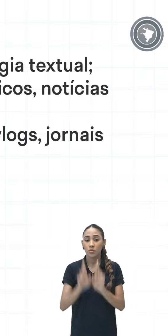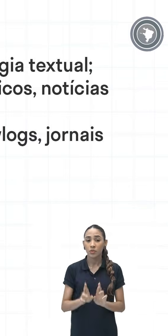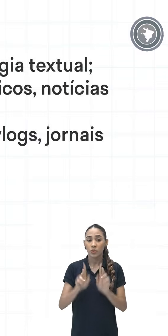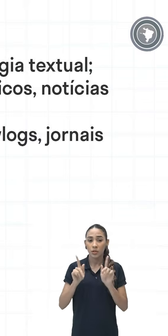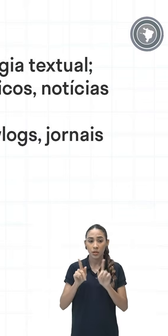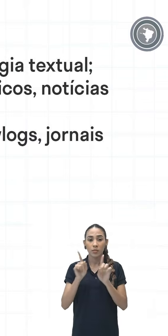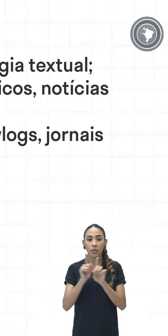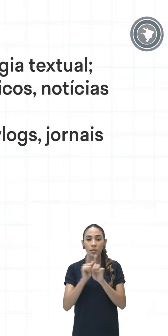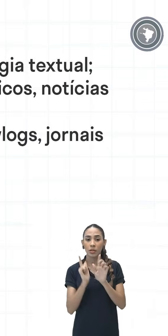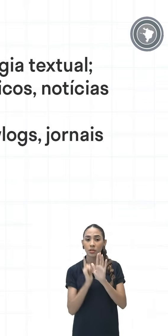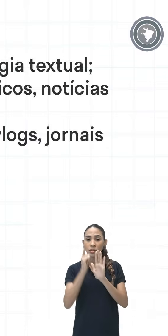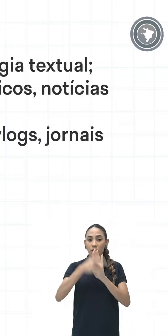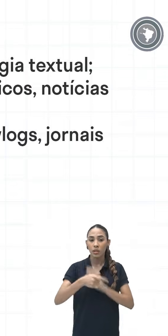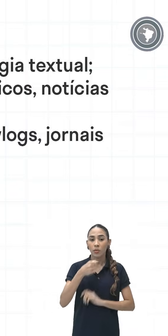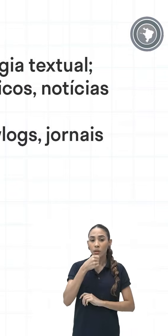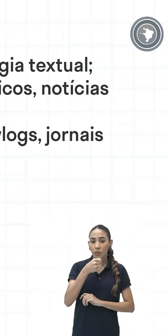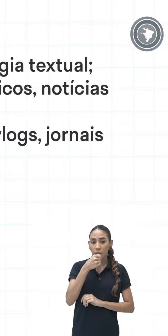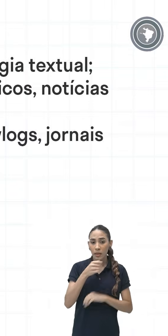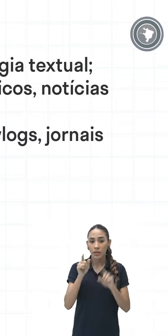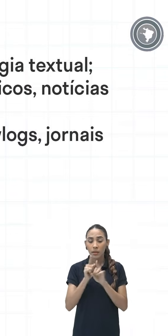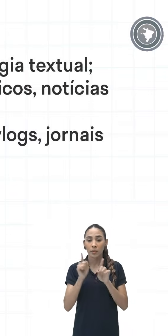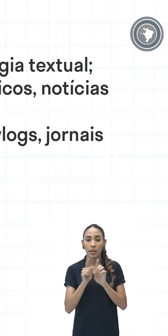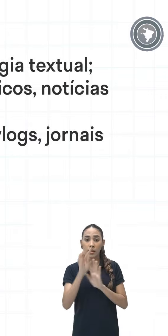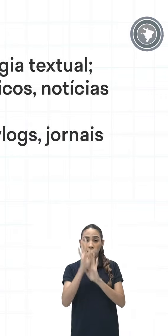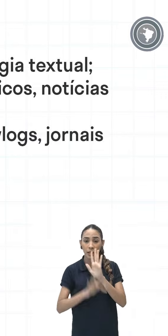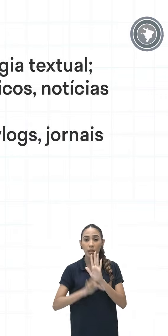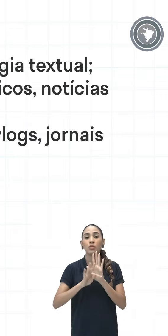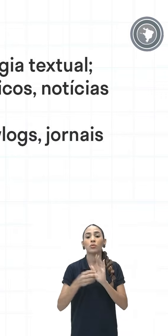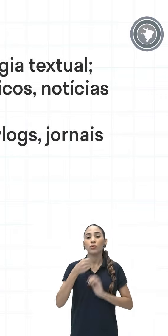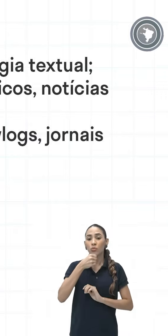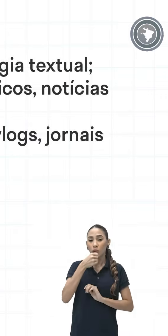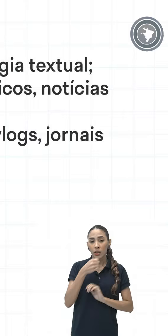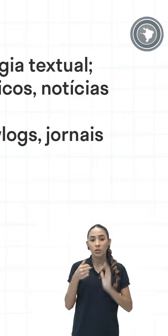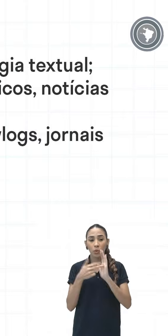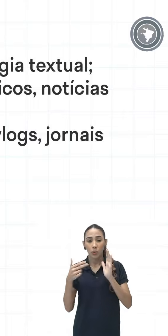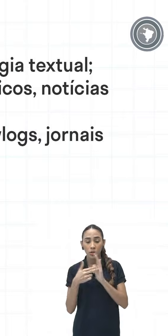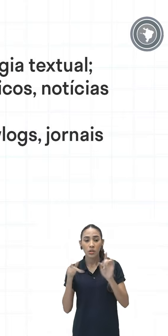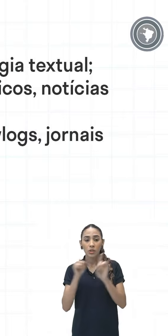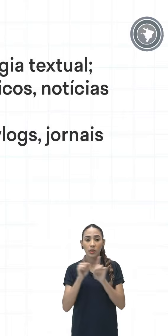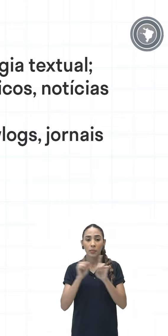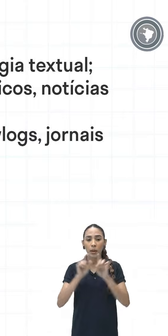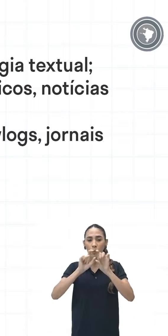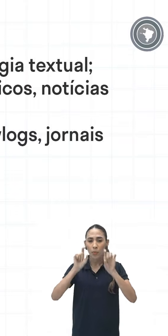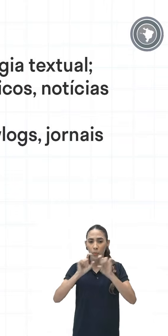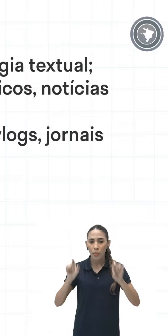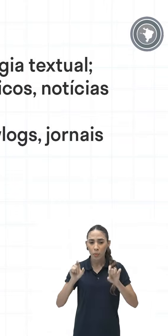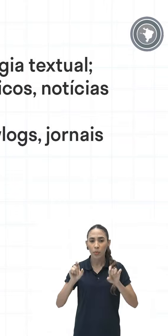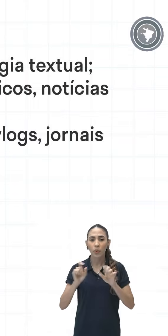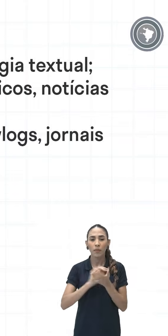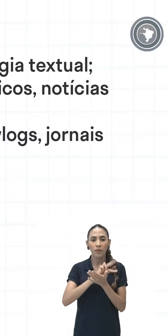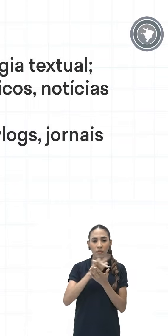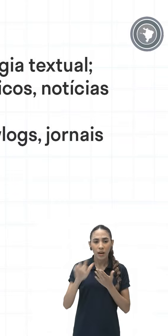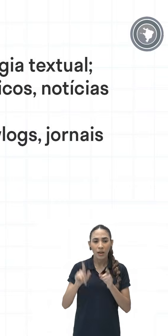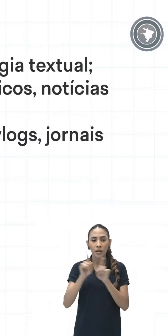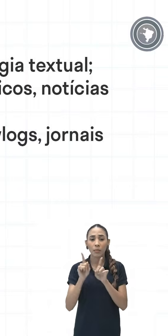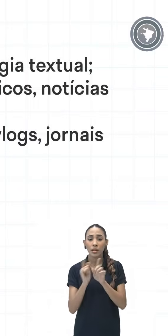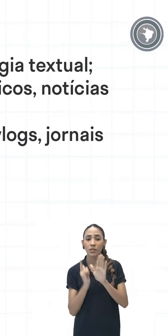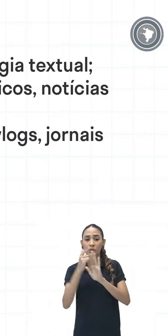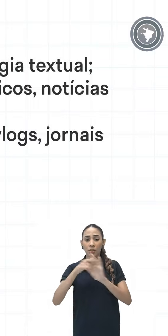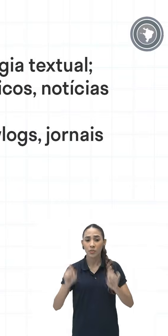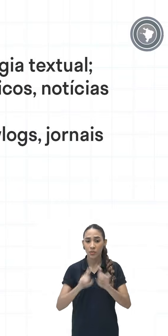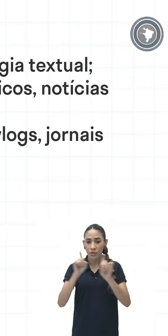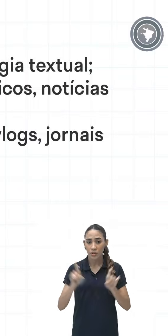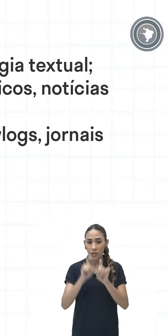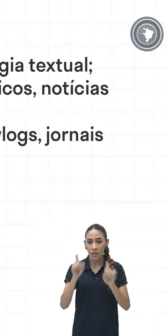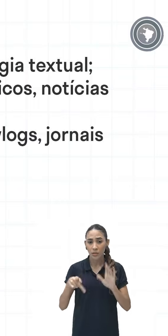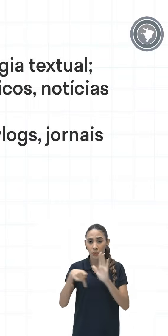textual, gêneros de imprensa, textos jornalísticos, notícias e manchetes de primeira página, gêneros digitais